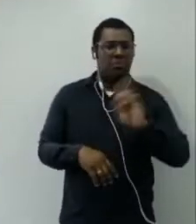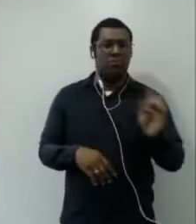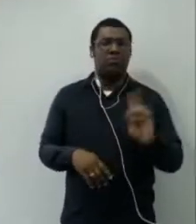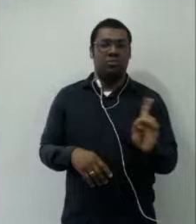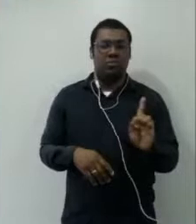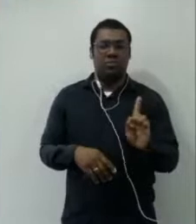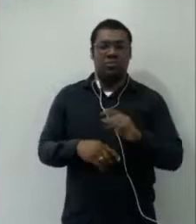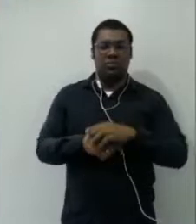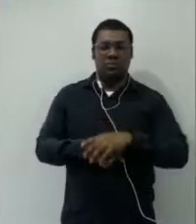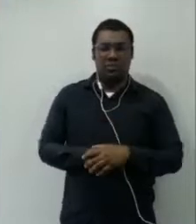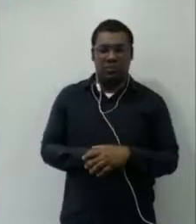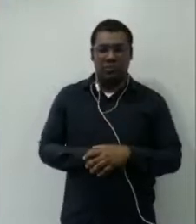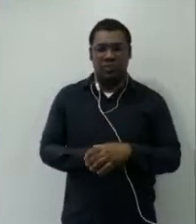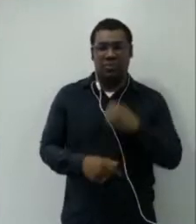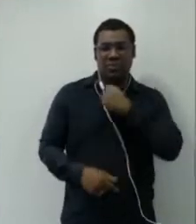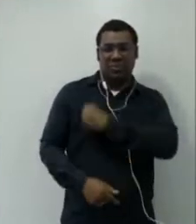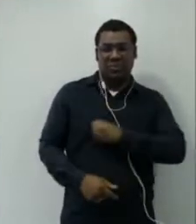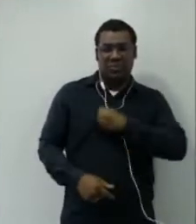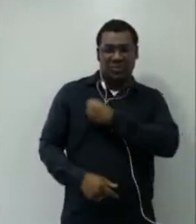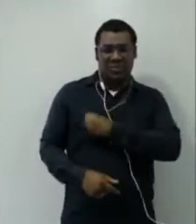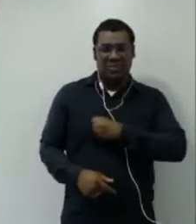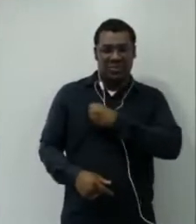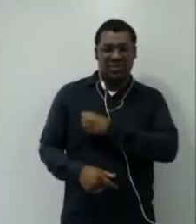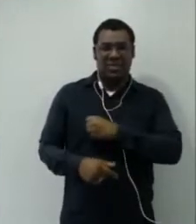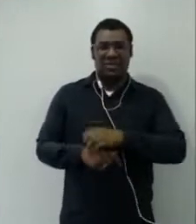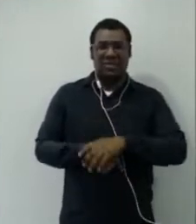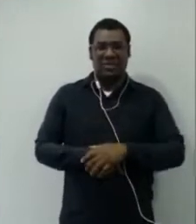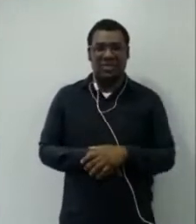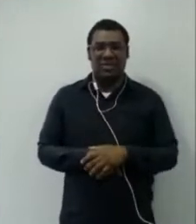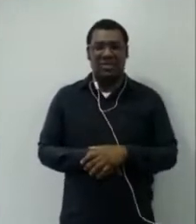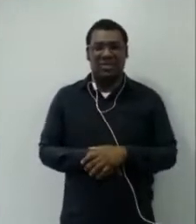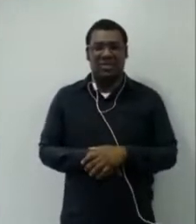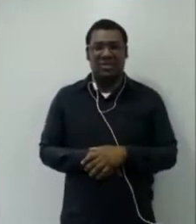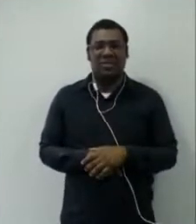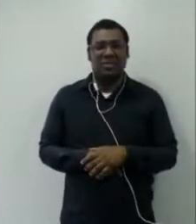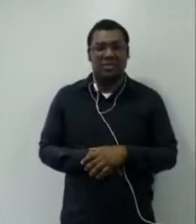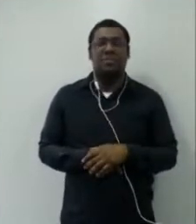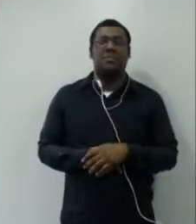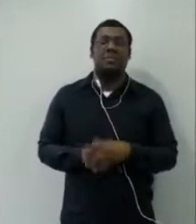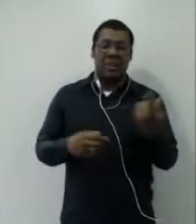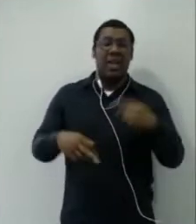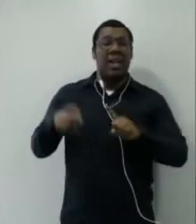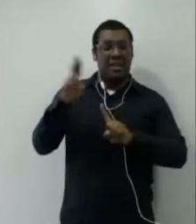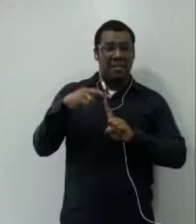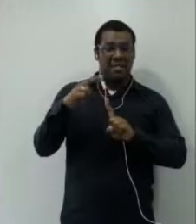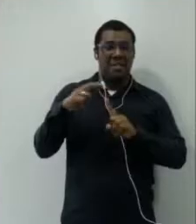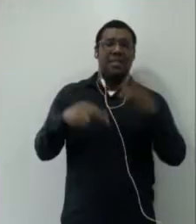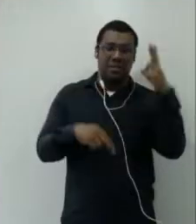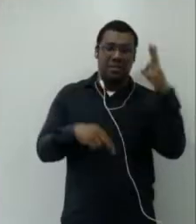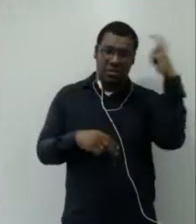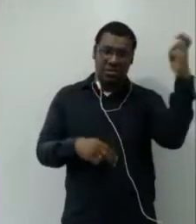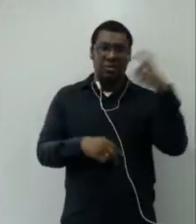e lições de vida e exemplos de sabedoria. Muito obrigado.